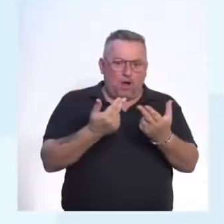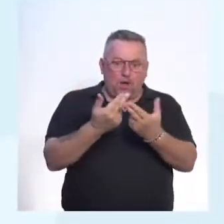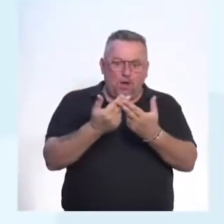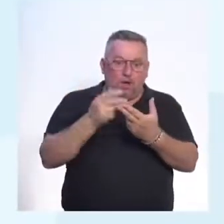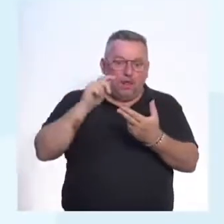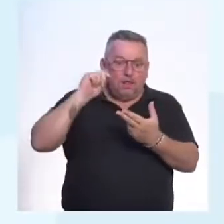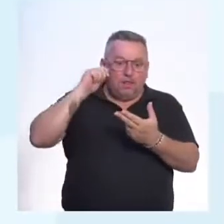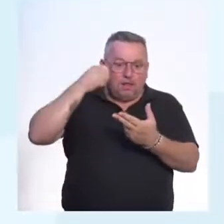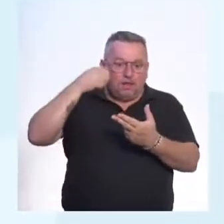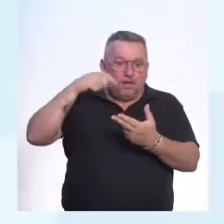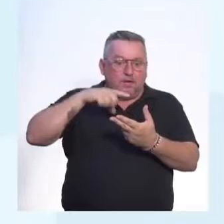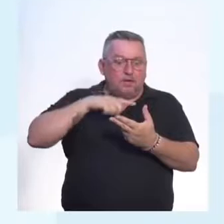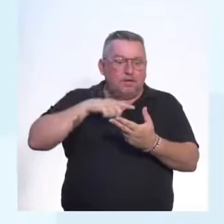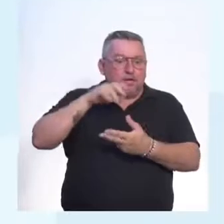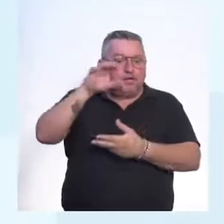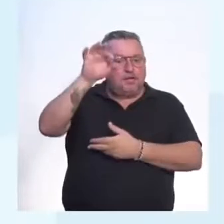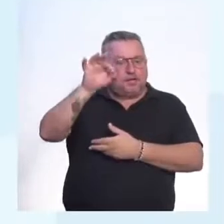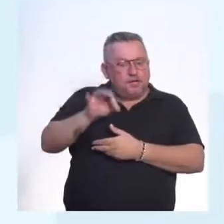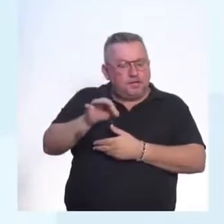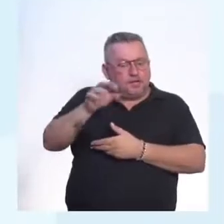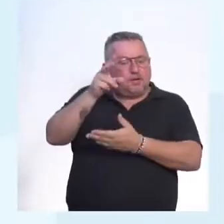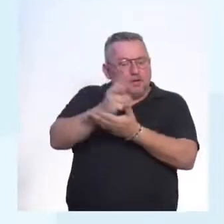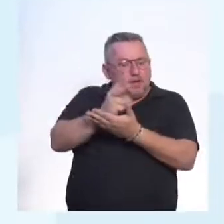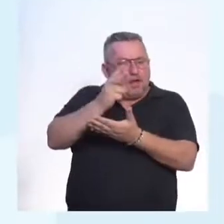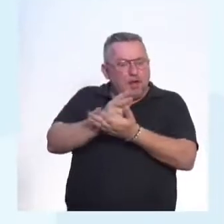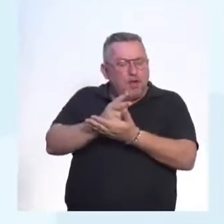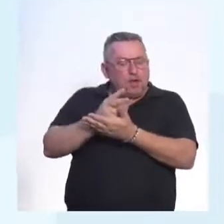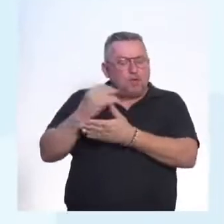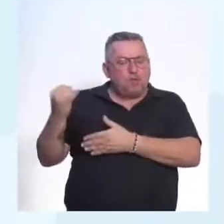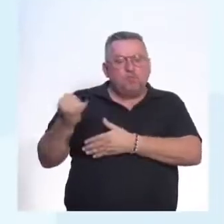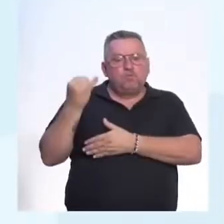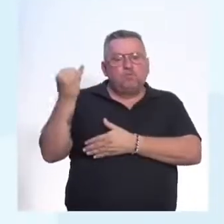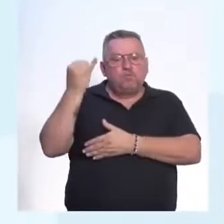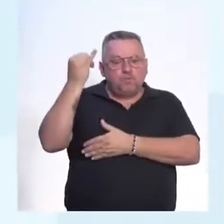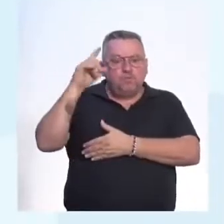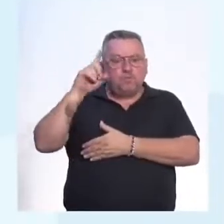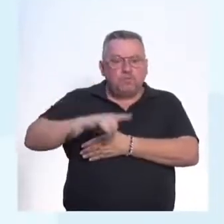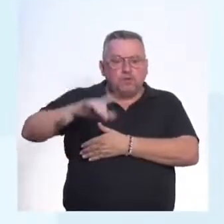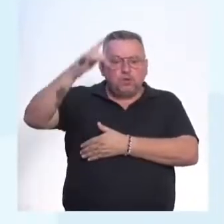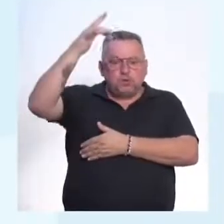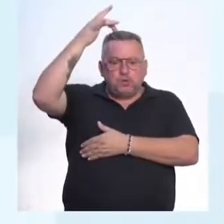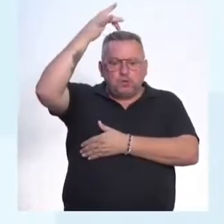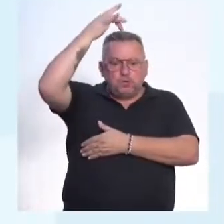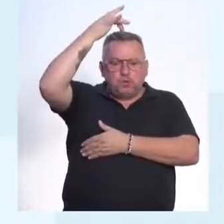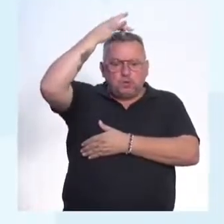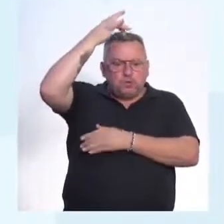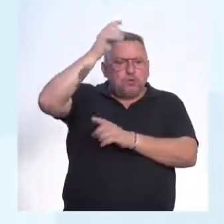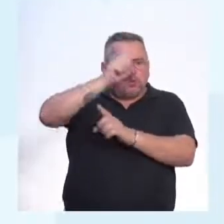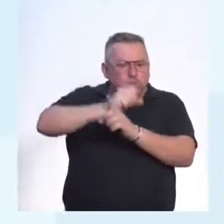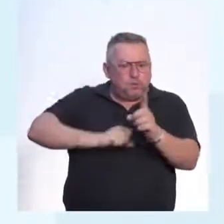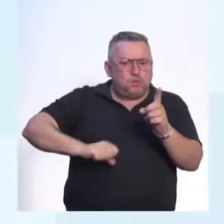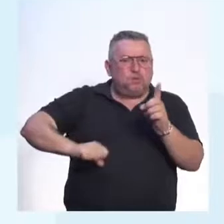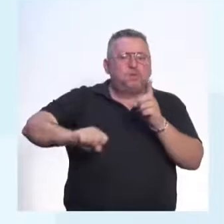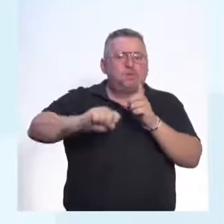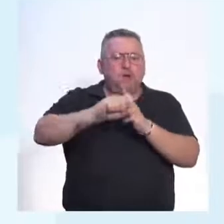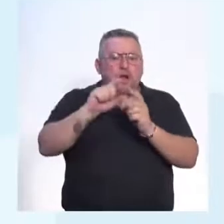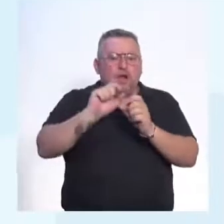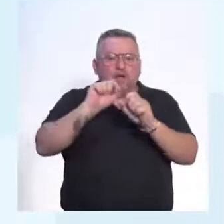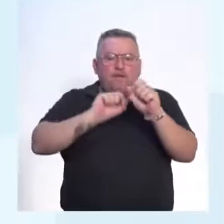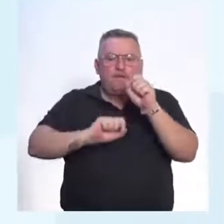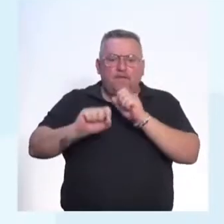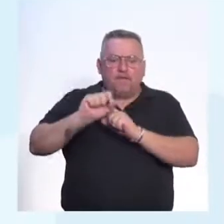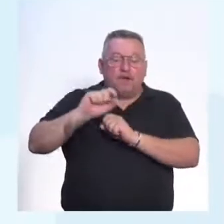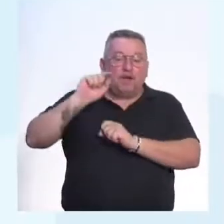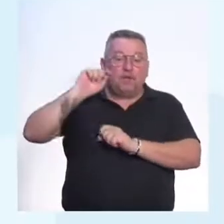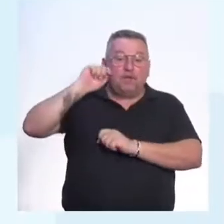Negro, tenha certeza sempre do seu valor. É a hipocrisia da sociedade que faz com que